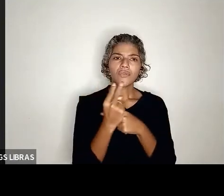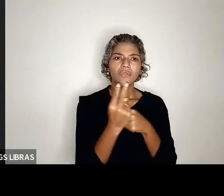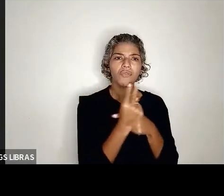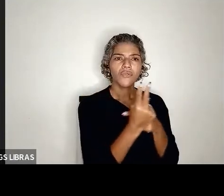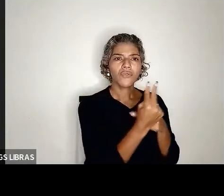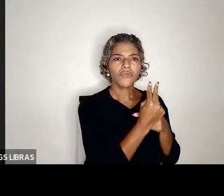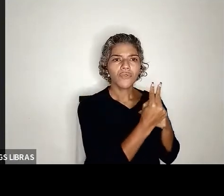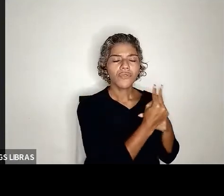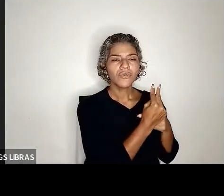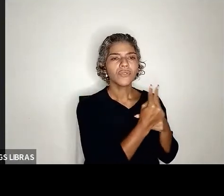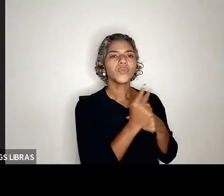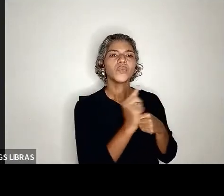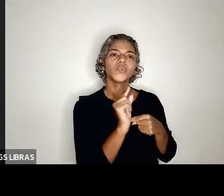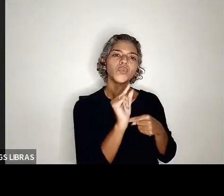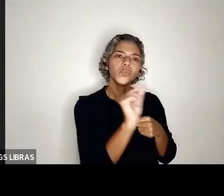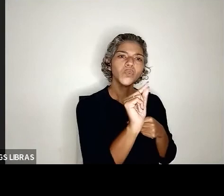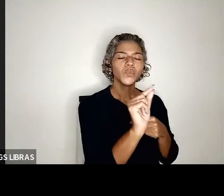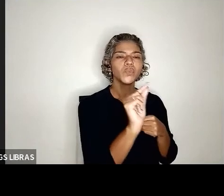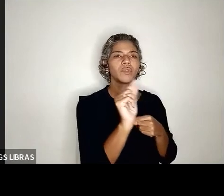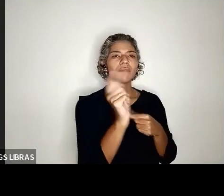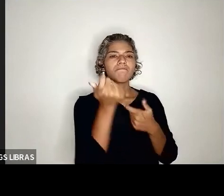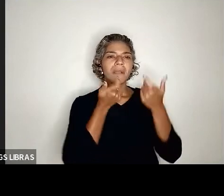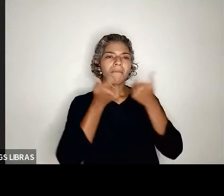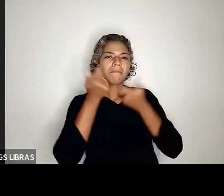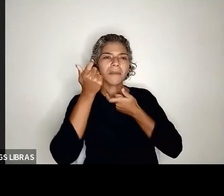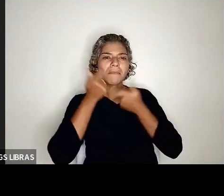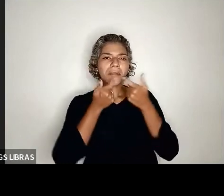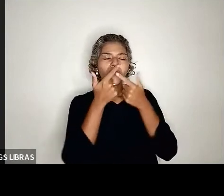hordas que desejarão